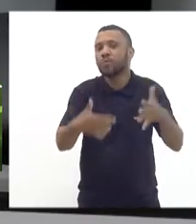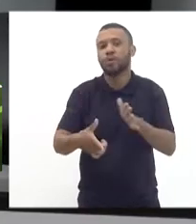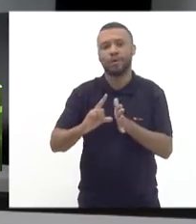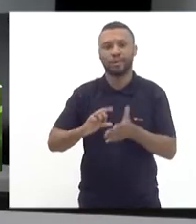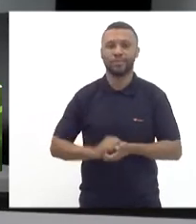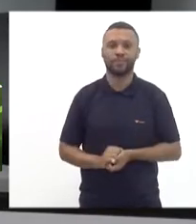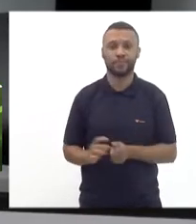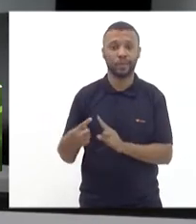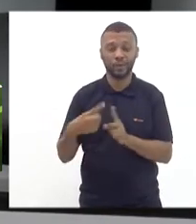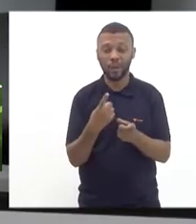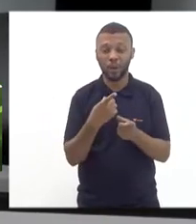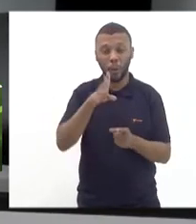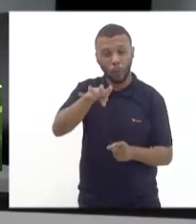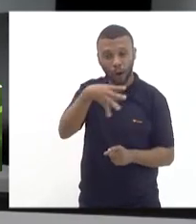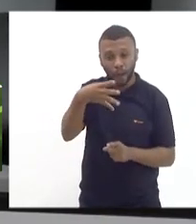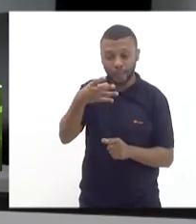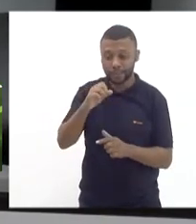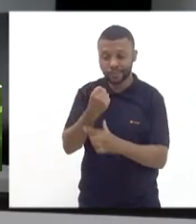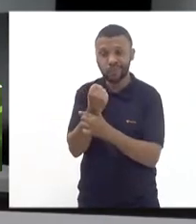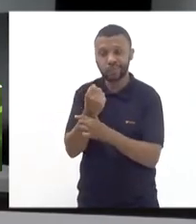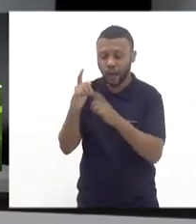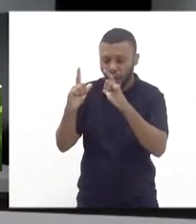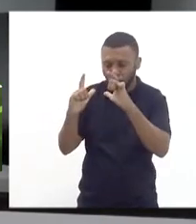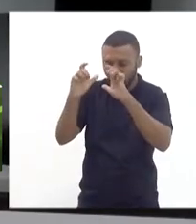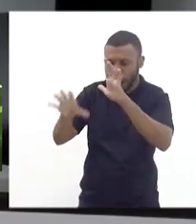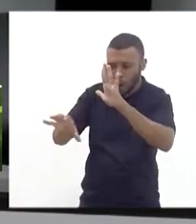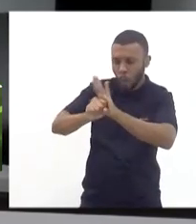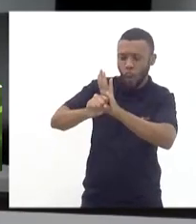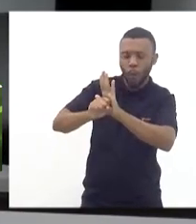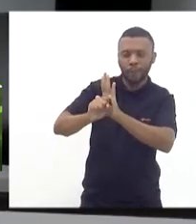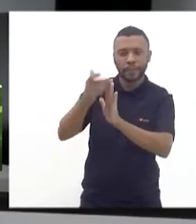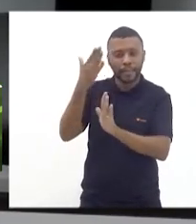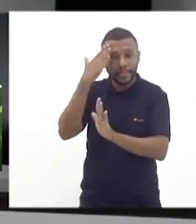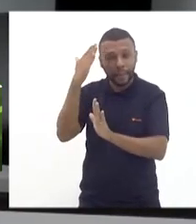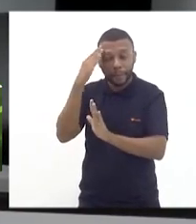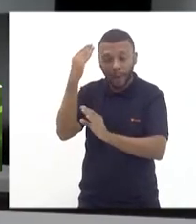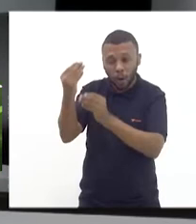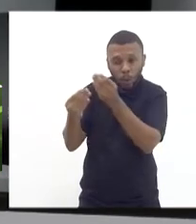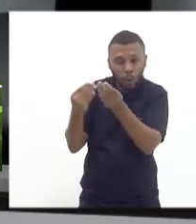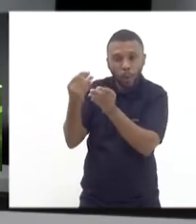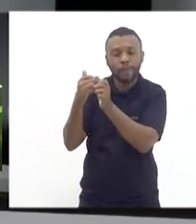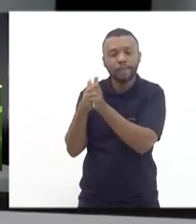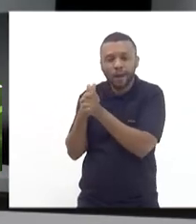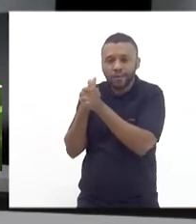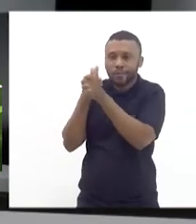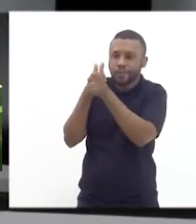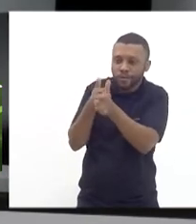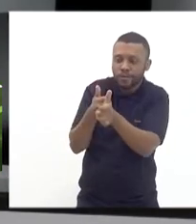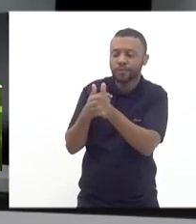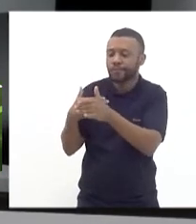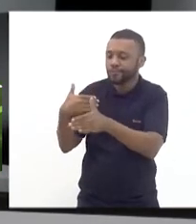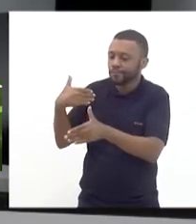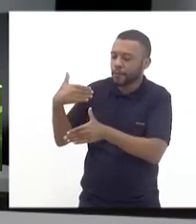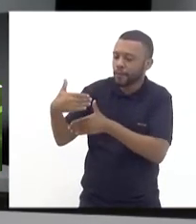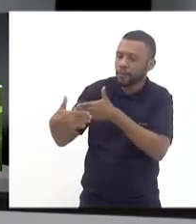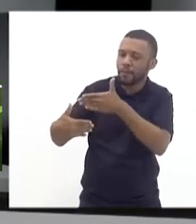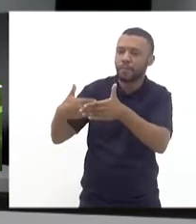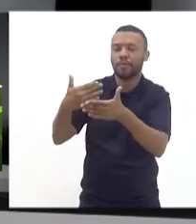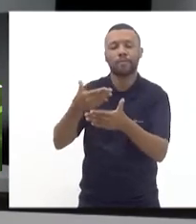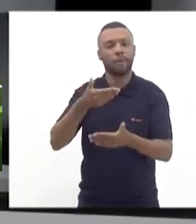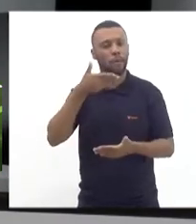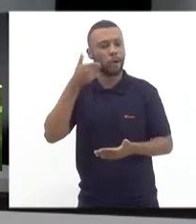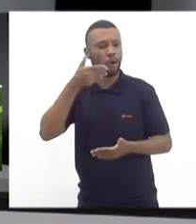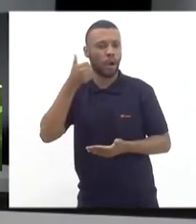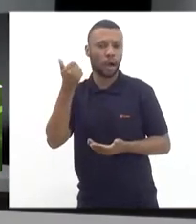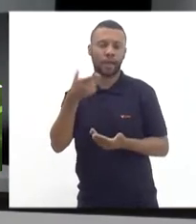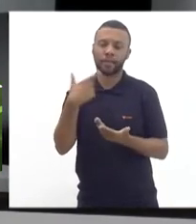integridade não é uma fotografia. Sim. Você tira a fotografia para saber como ele está e vai acompanhando, vai melhorando. Né? Então, tem que